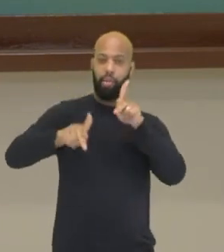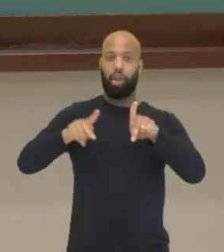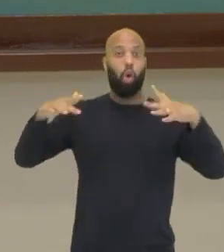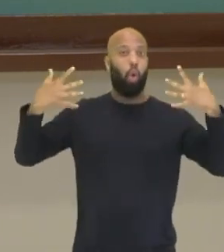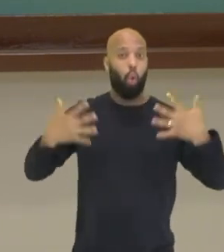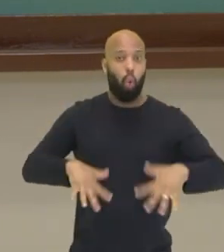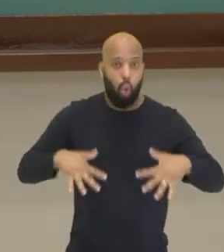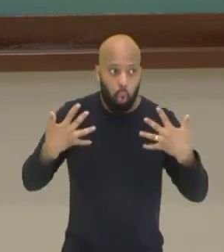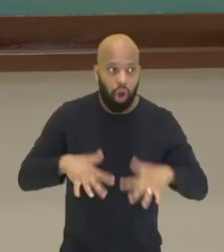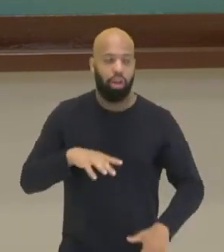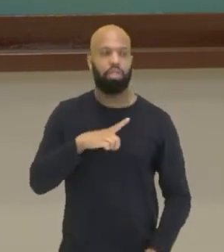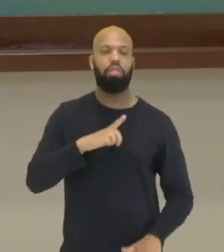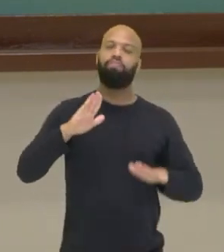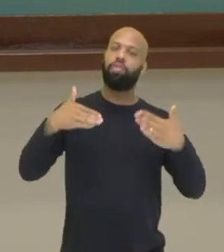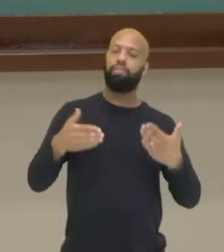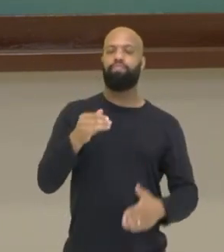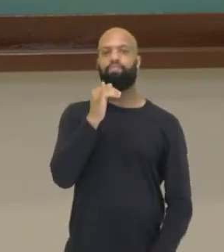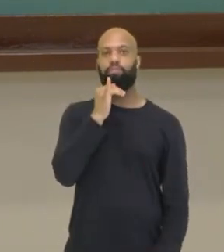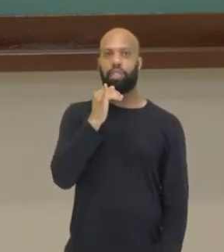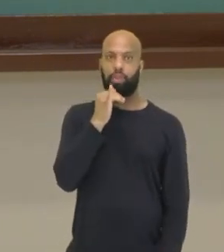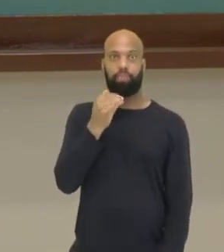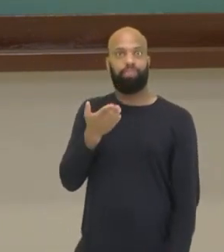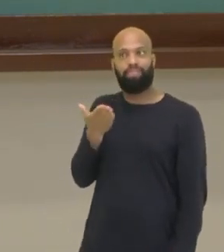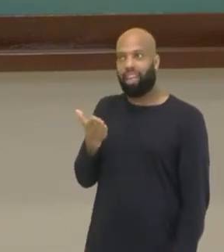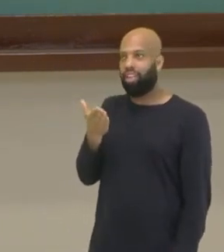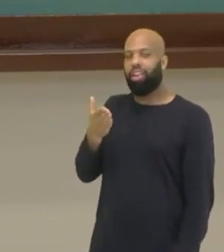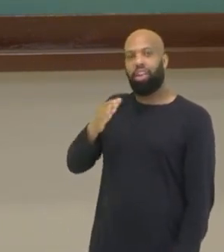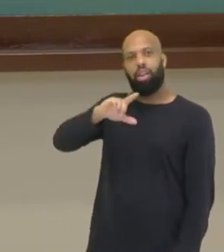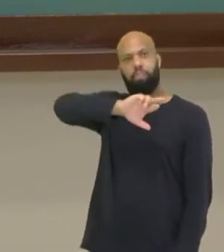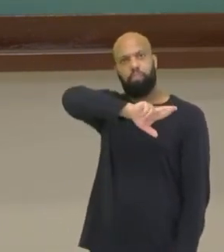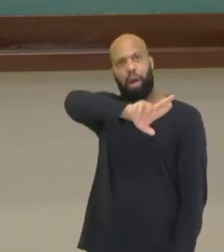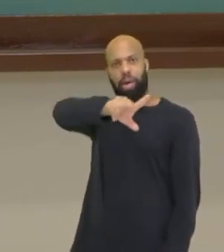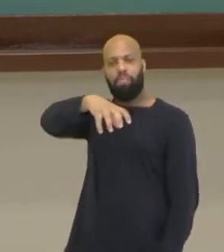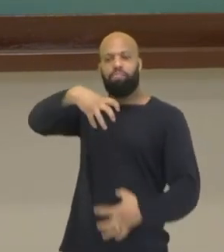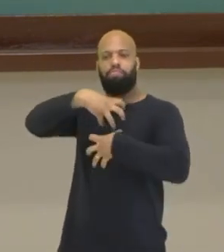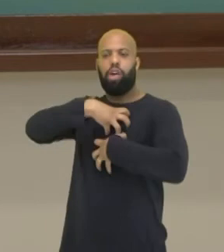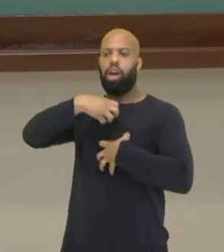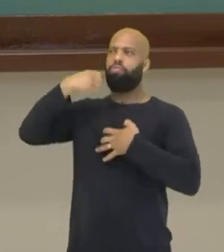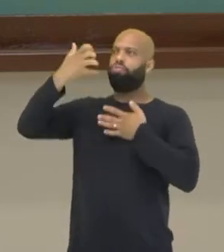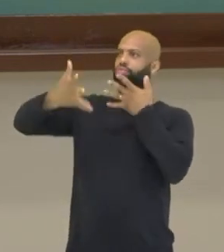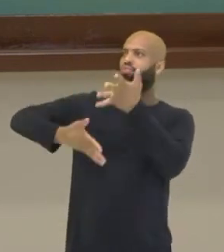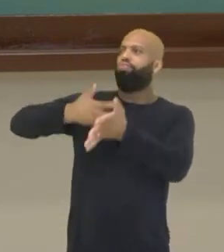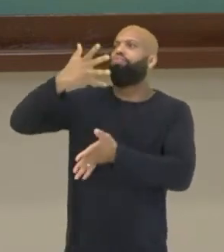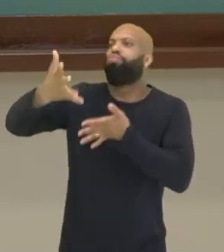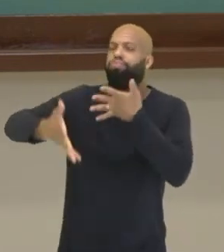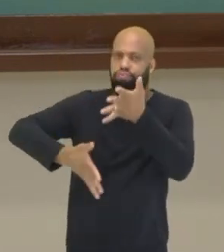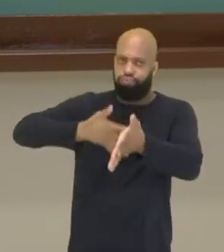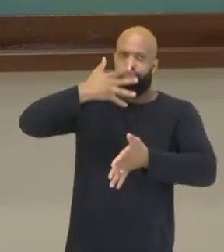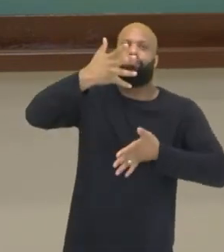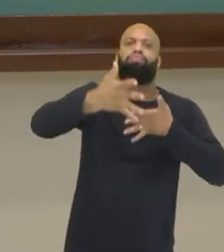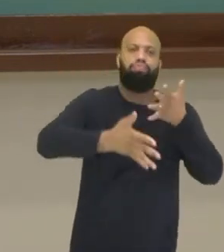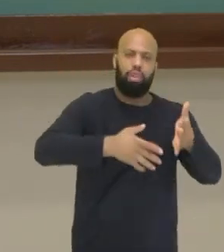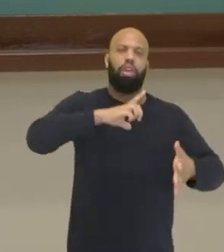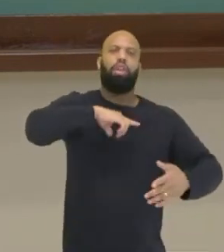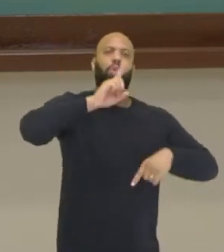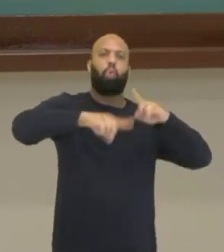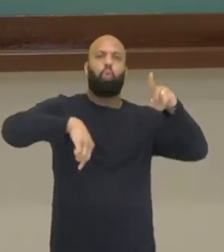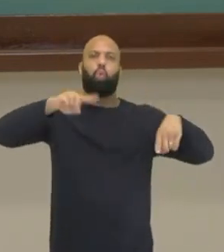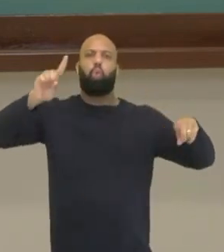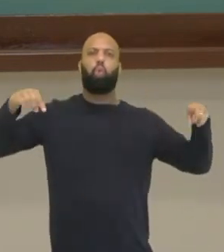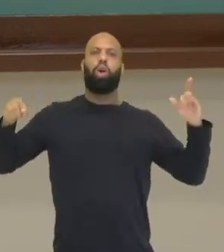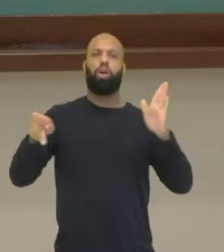grande, né? Então, por esse motivo, nós temos diferentes formas de falar, diferentes sotaques,